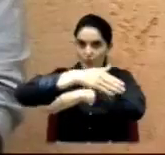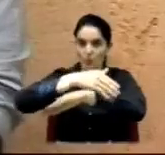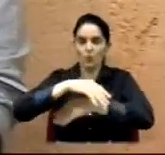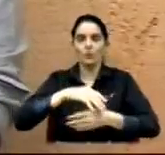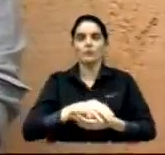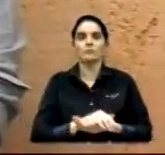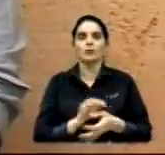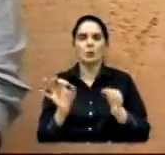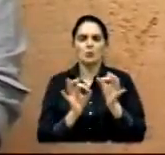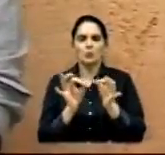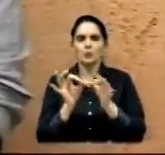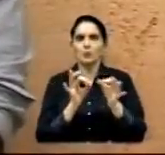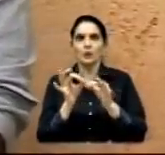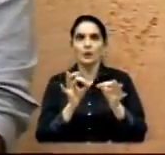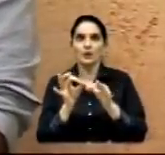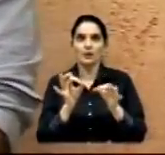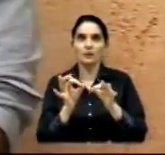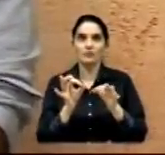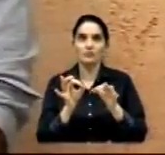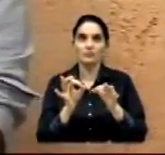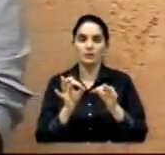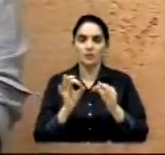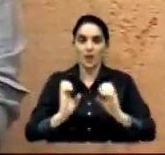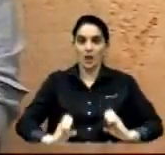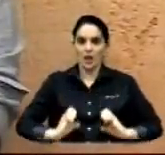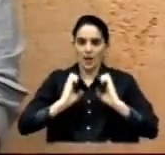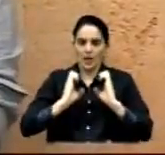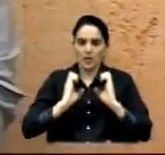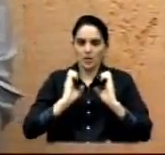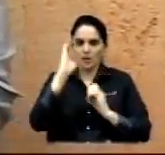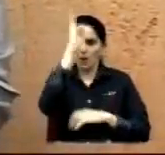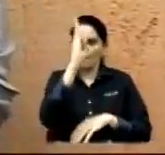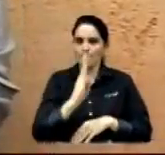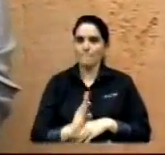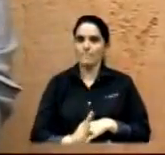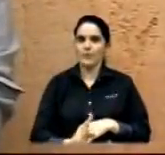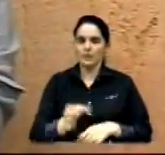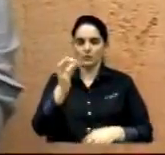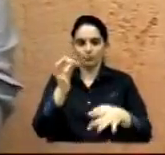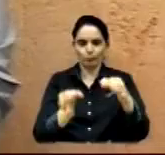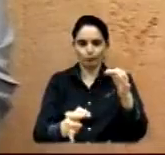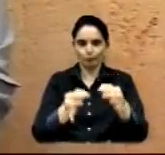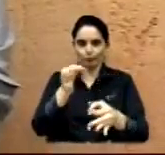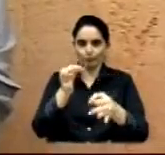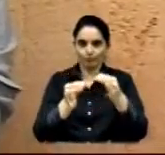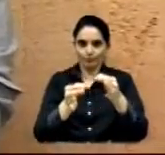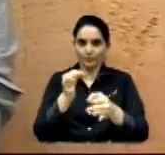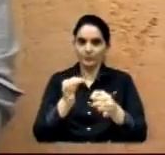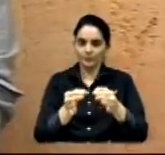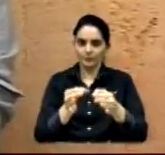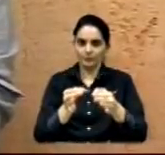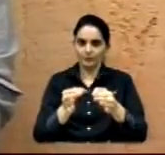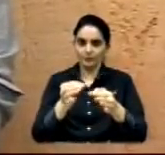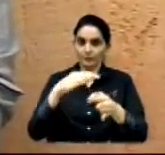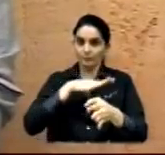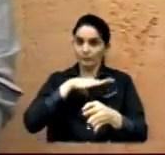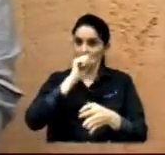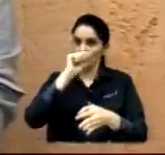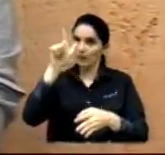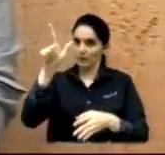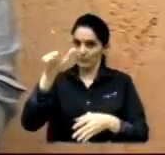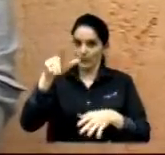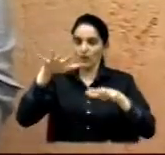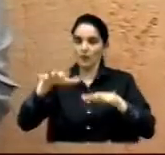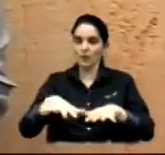se organizam a favor da ética, de um Brasil mais justo. Aqui em Limeira a gente fez algumas manifestações e